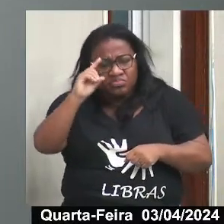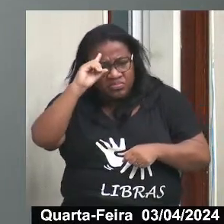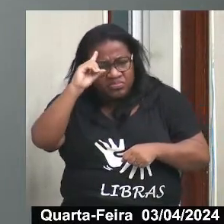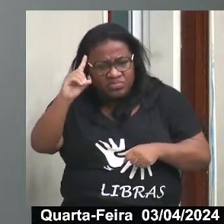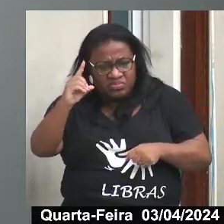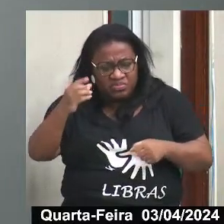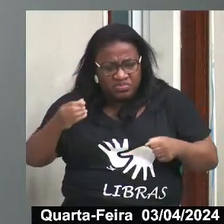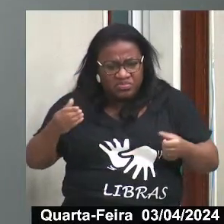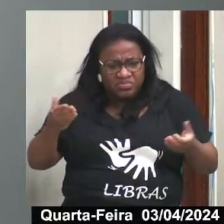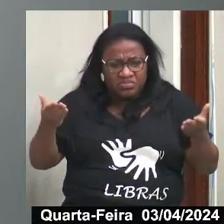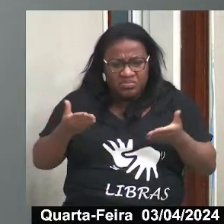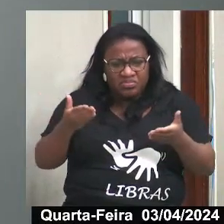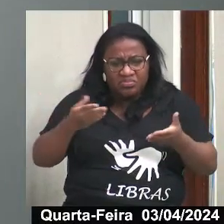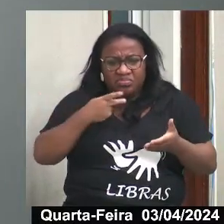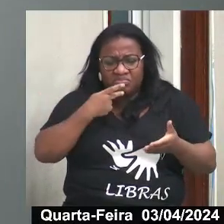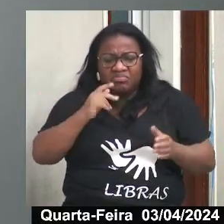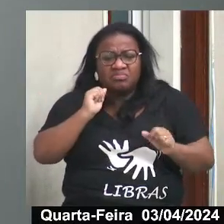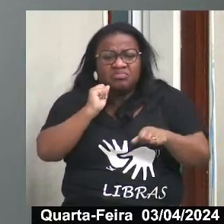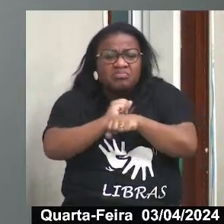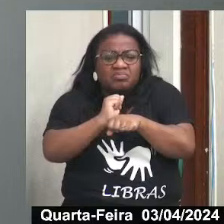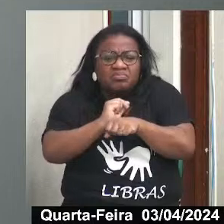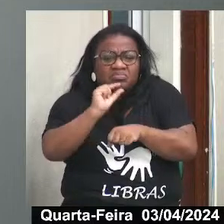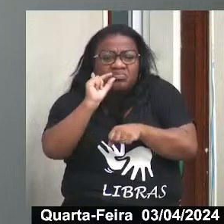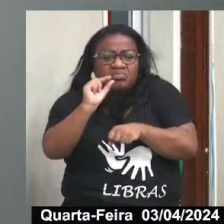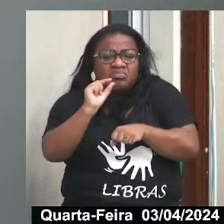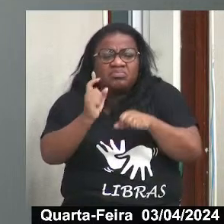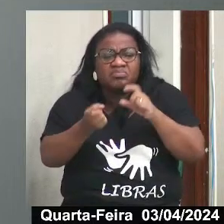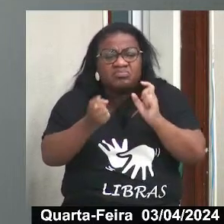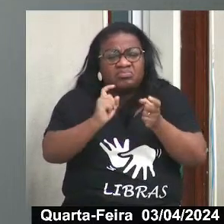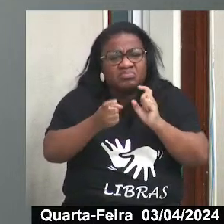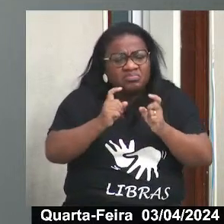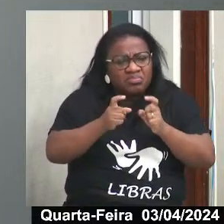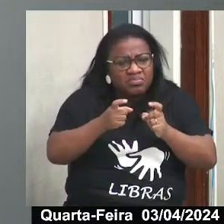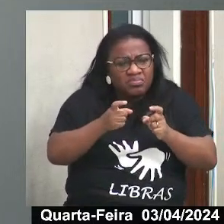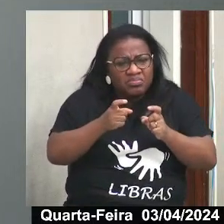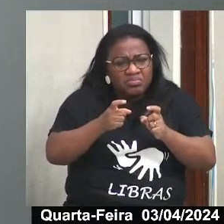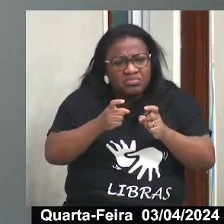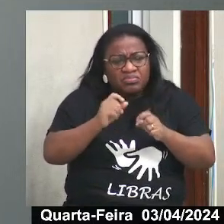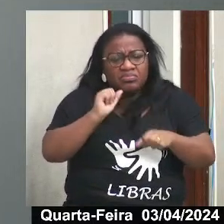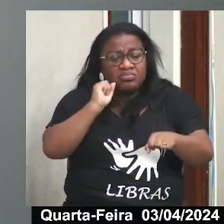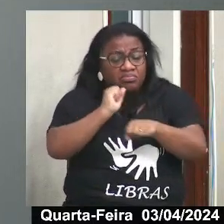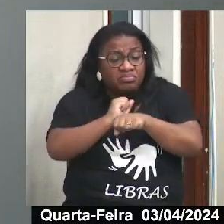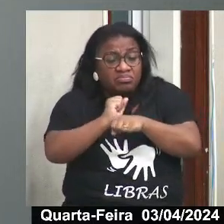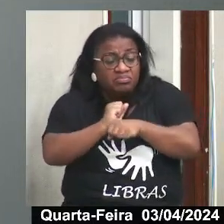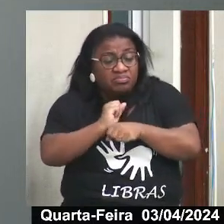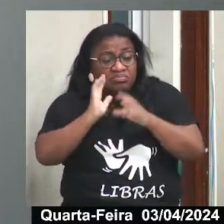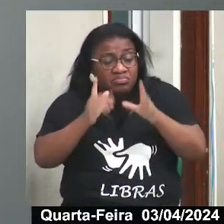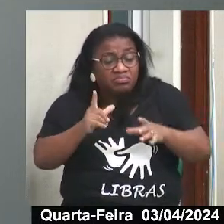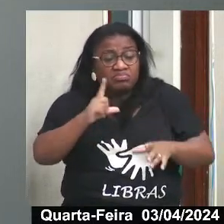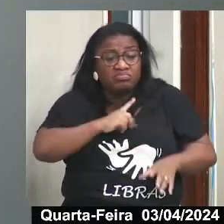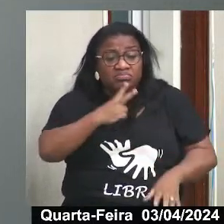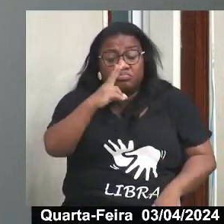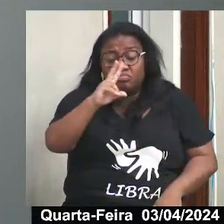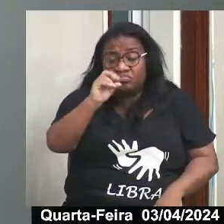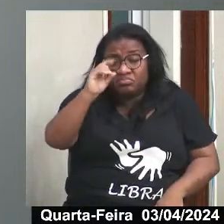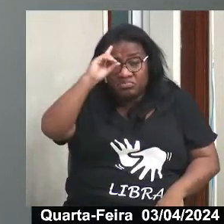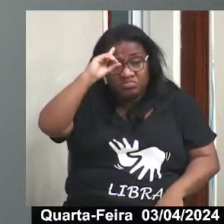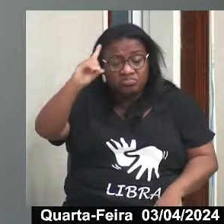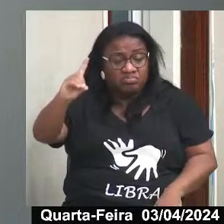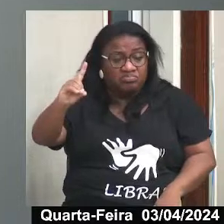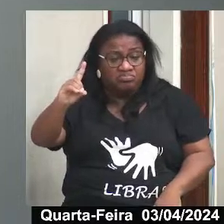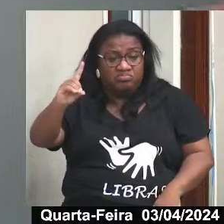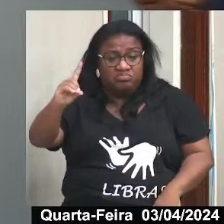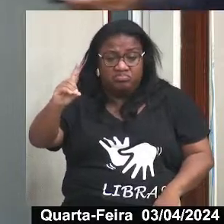o senhor falar para mim assim, espera só um pouquinho, vereador, estou em uma reunião. Esse espera só um pouquinho já tem 20 dias.